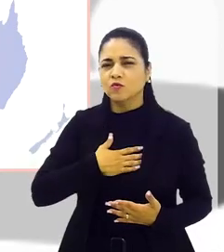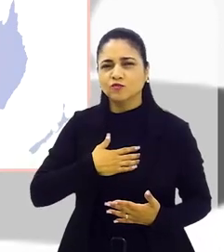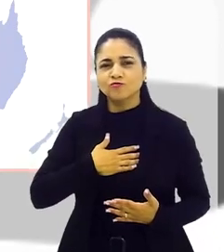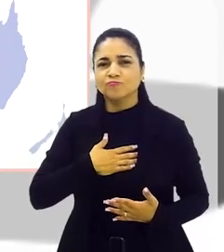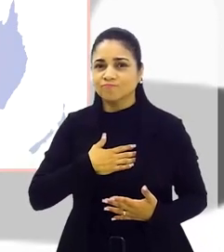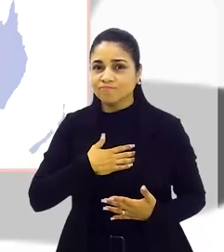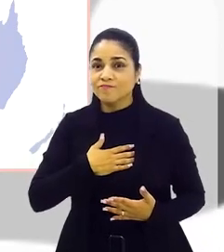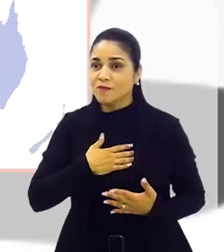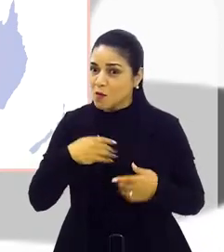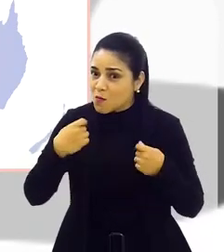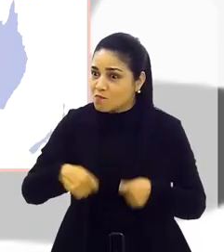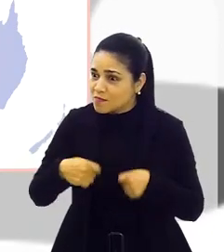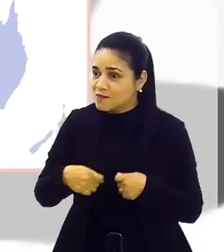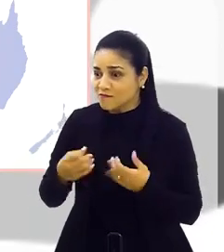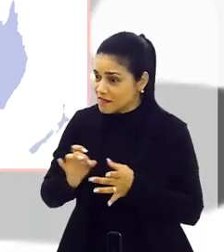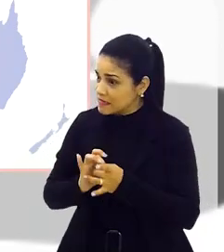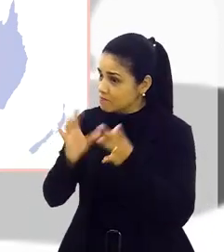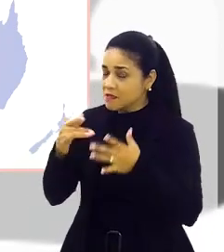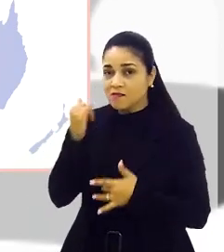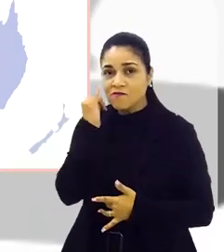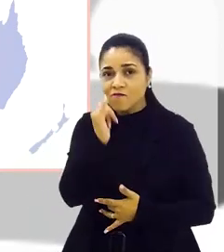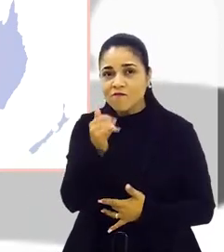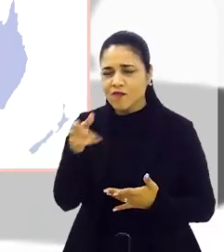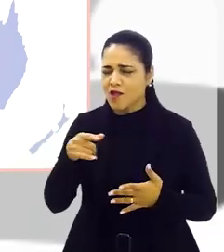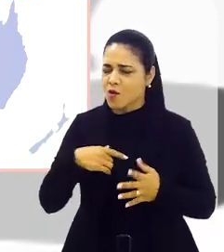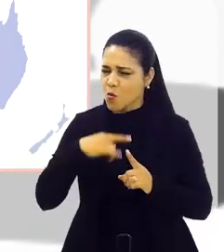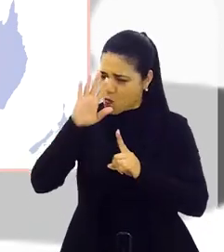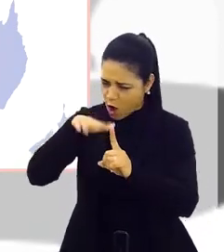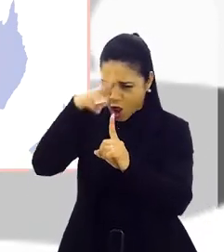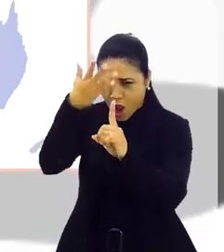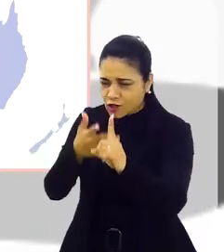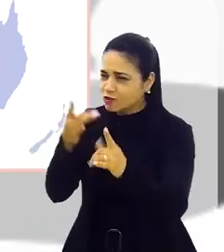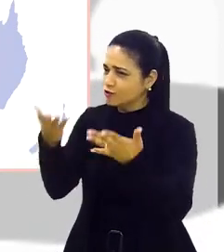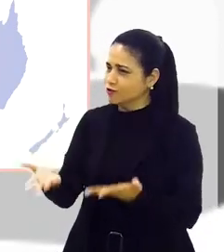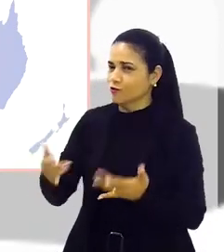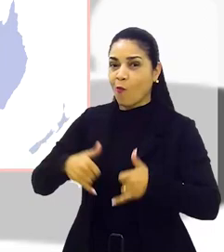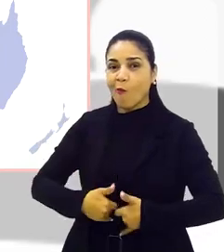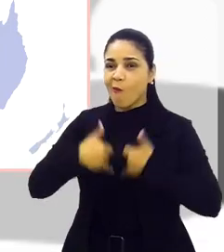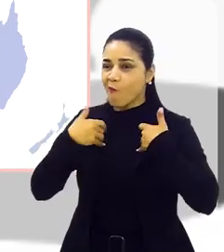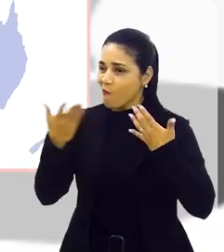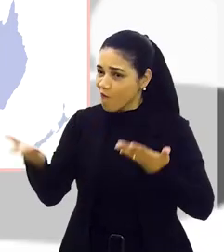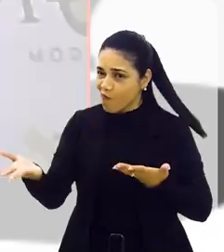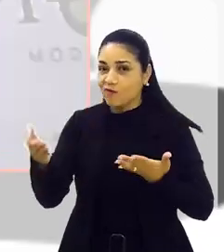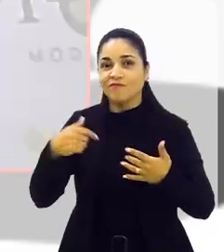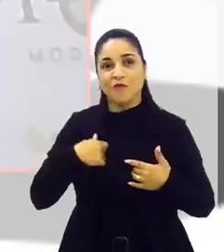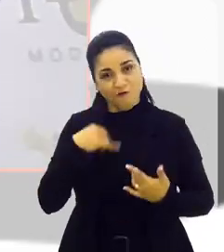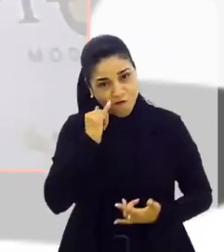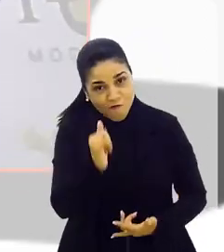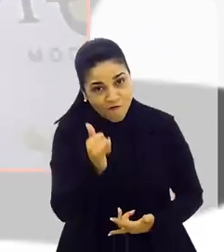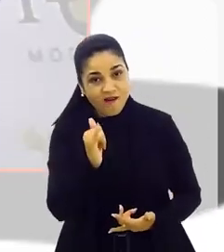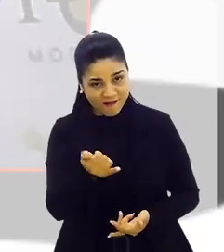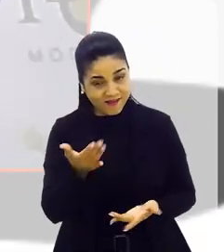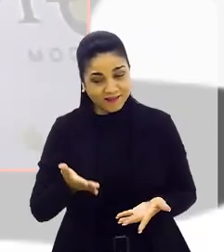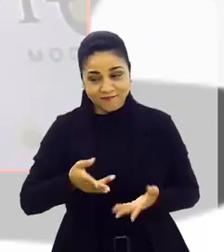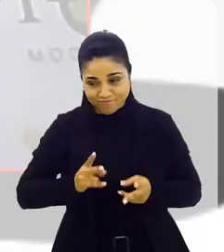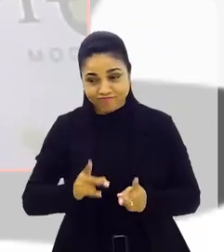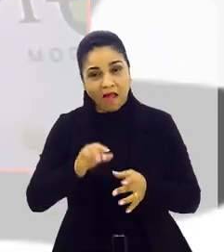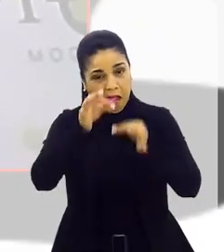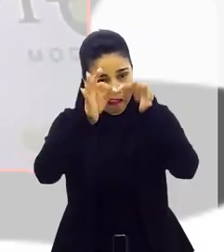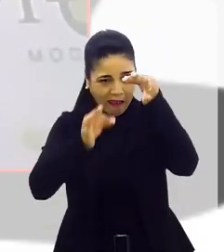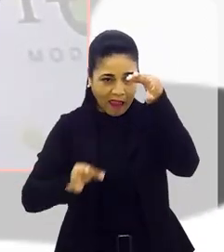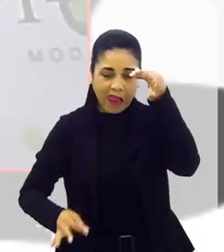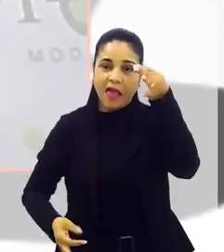tom. Eu tenho que deixar você falar, porque eu só tenho elogios aqui. E É então? isso, se deixar eu falar, eu vou